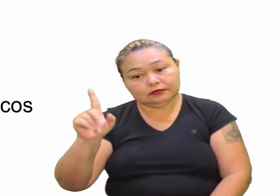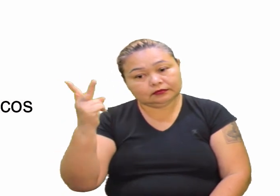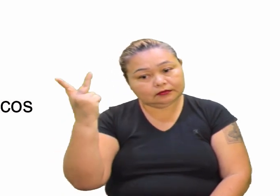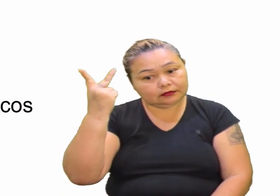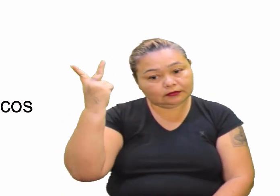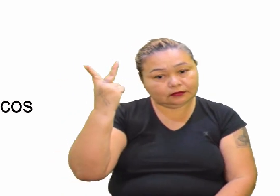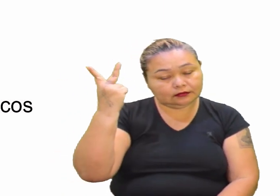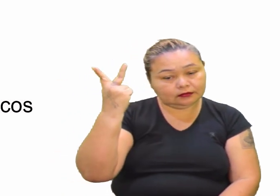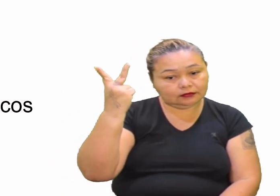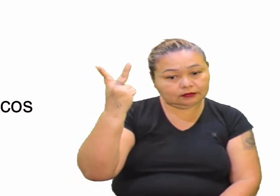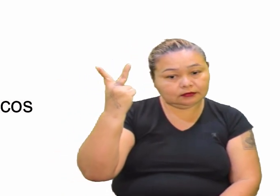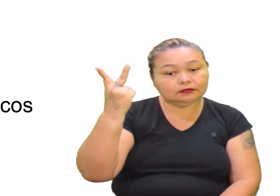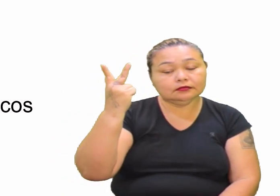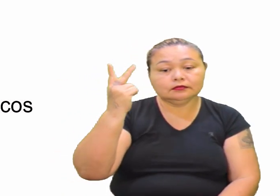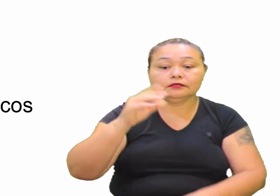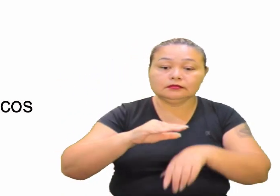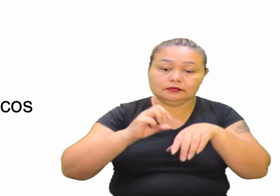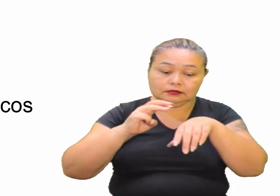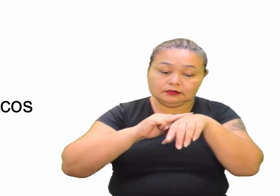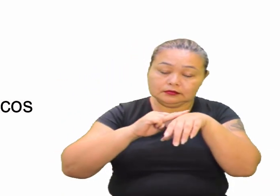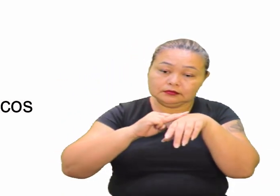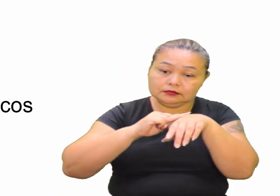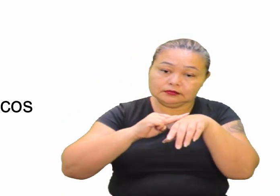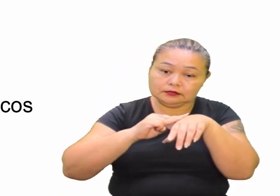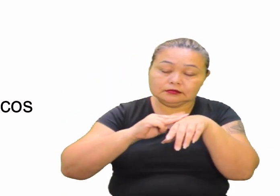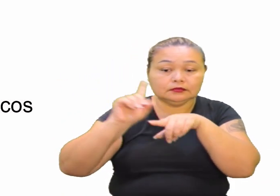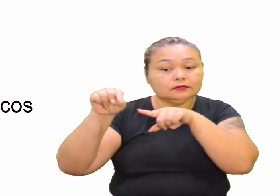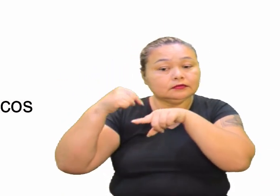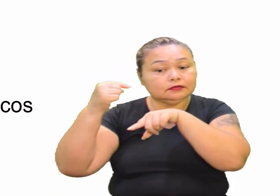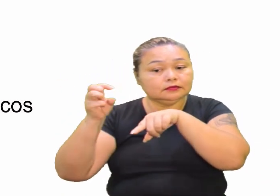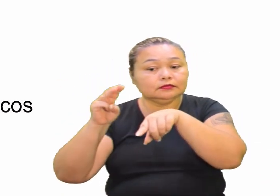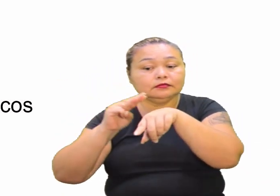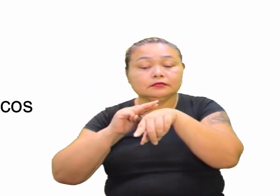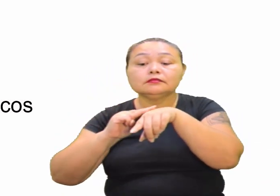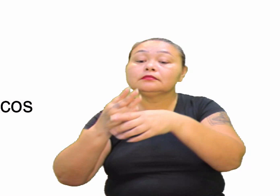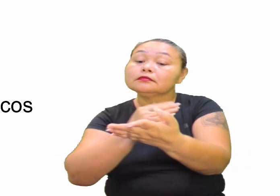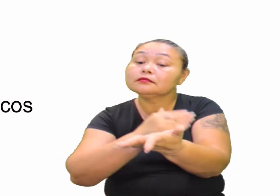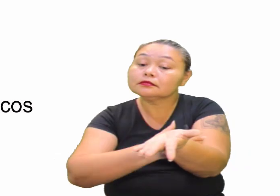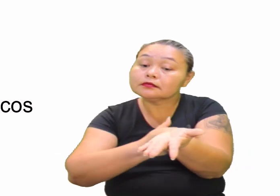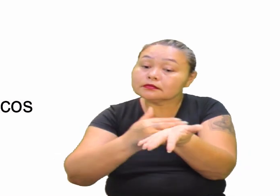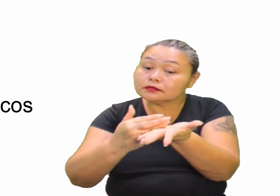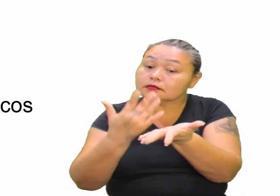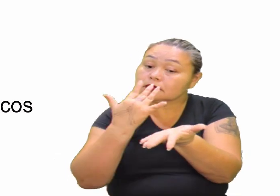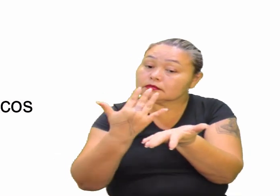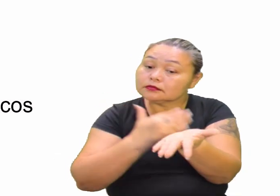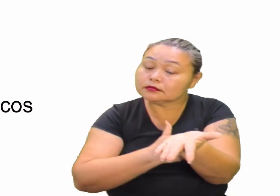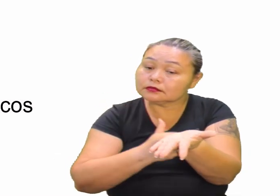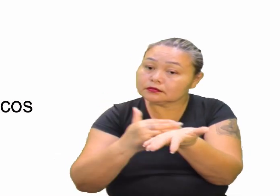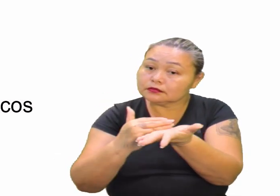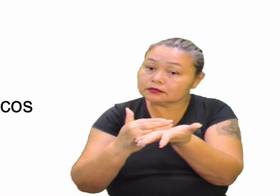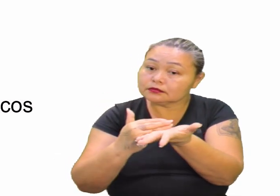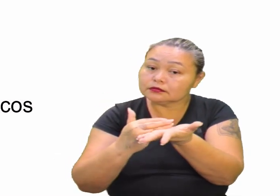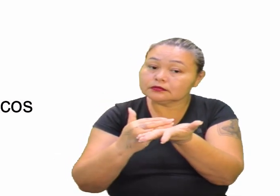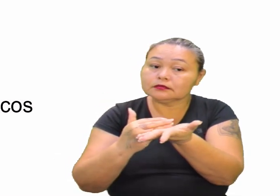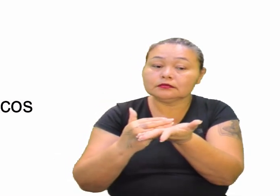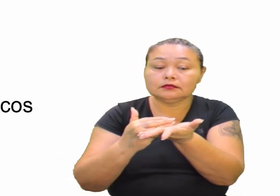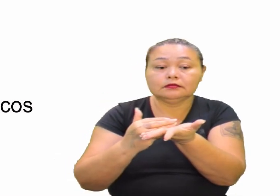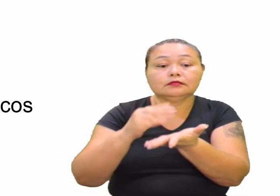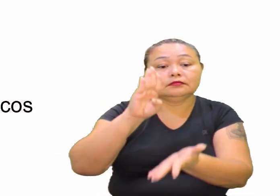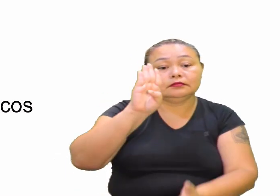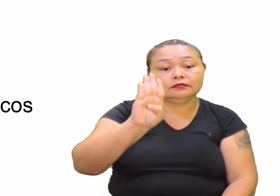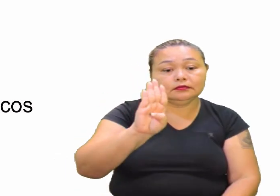Essa é para marrom, pelagem marrom, e essa é para pelagem branca. Logo, aqui é assim, ó,